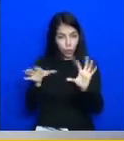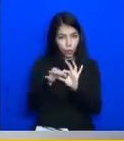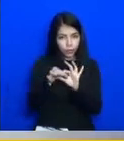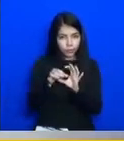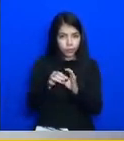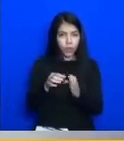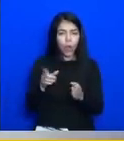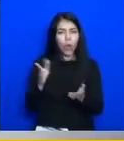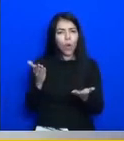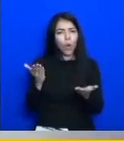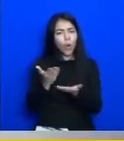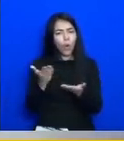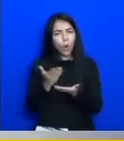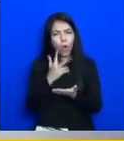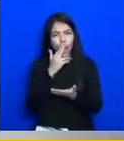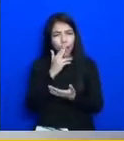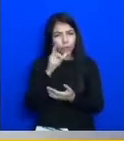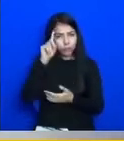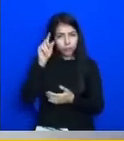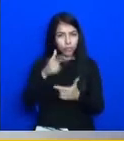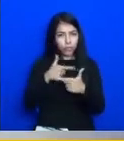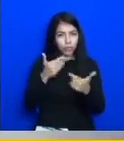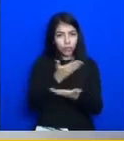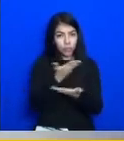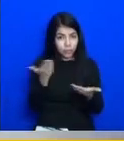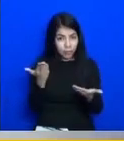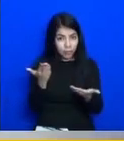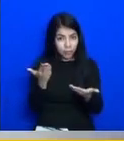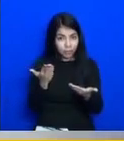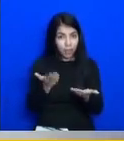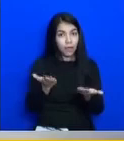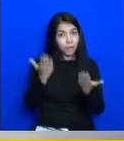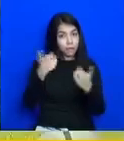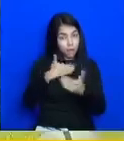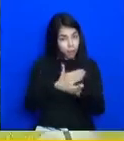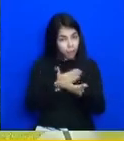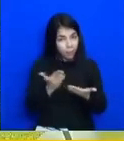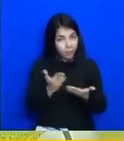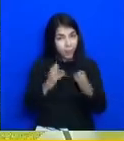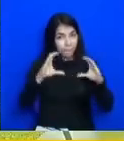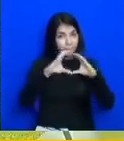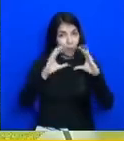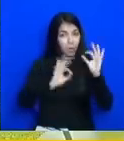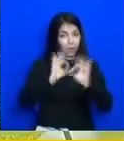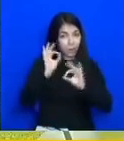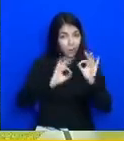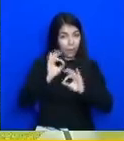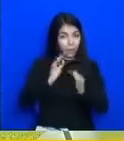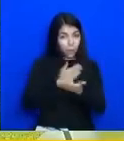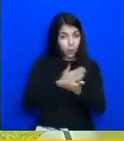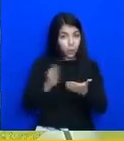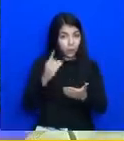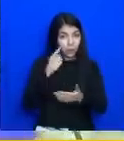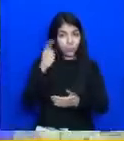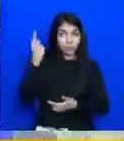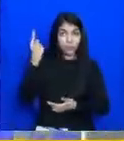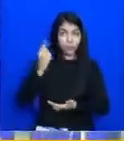E aí, será que hoje é o seu dia de sorte? Vamos começar? Bolas posicionadas.